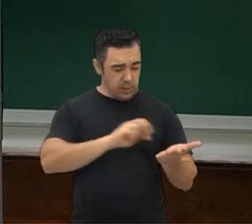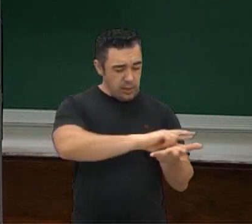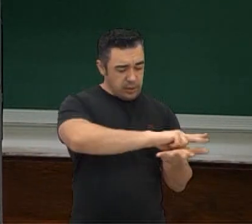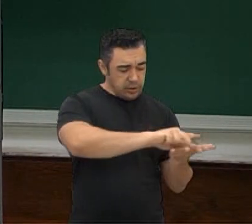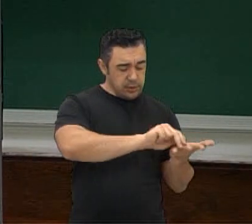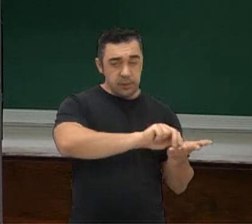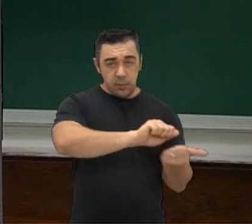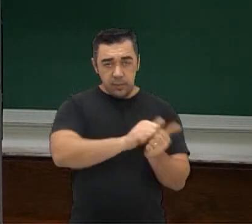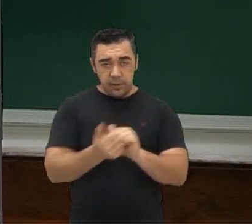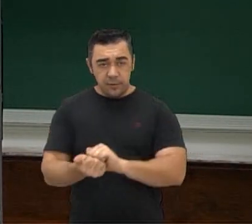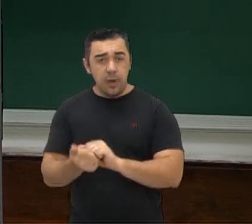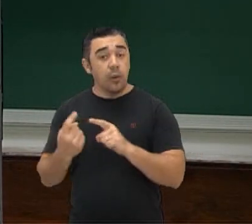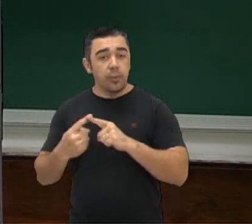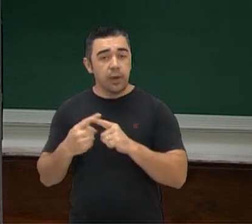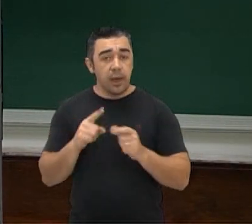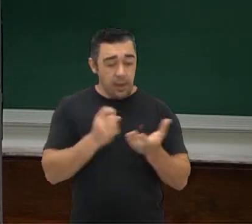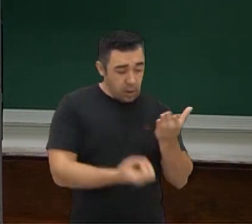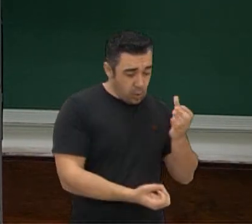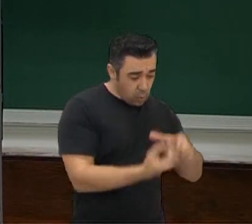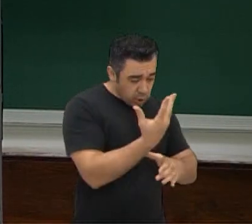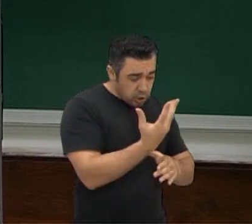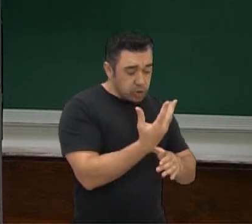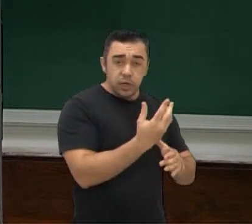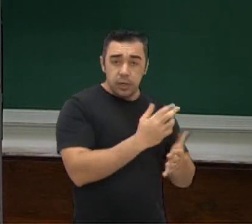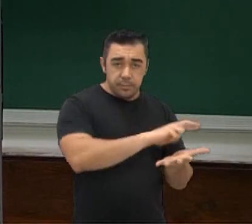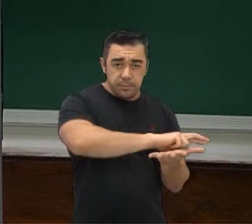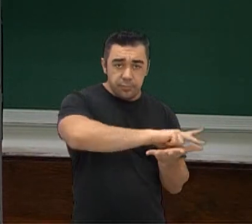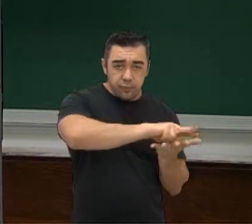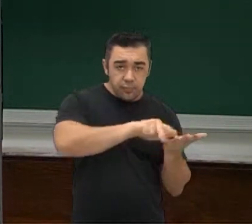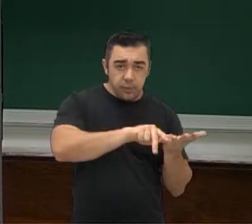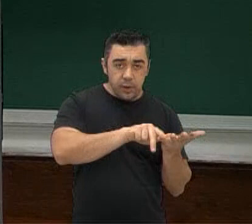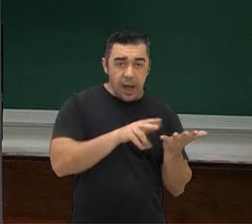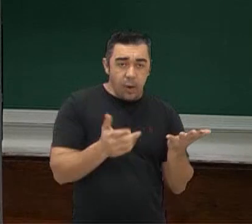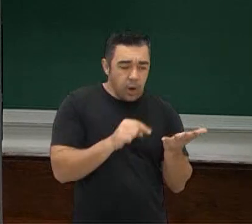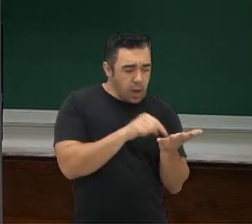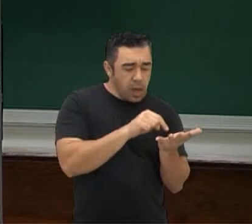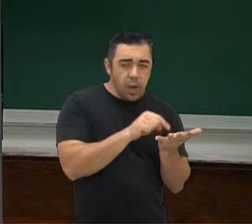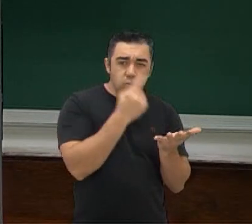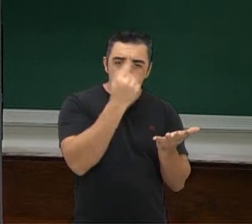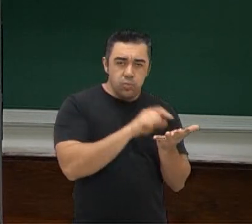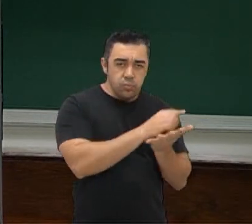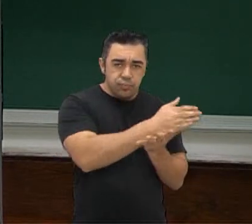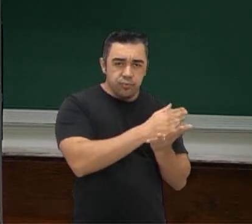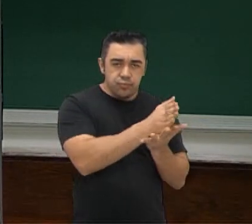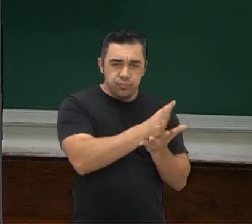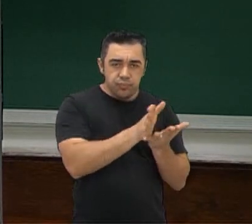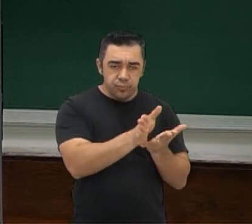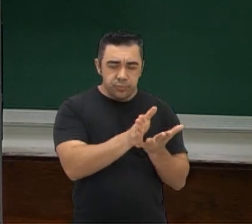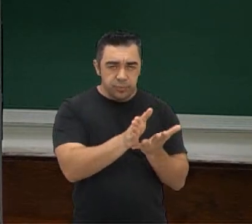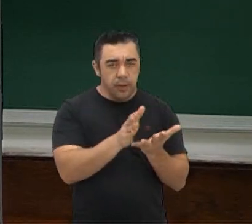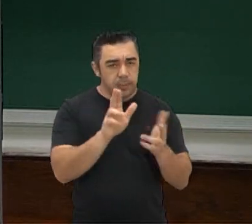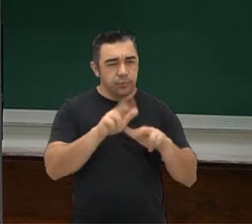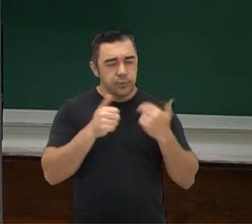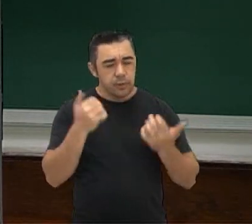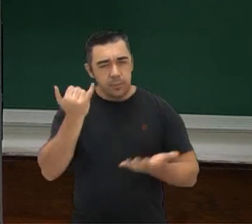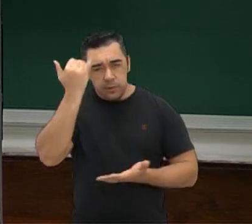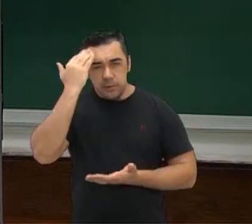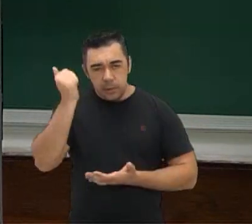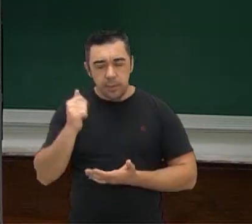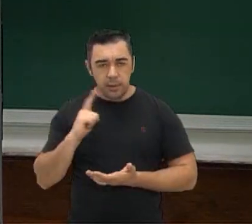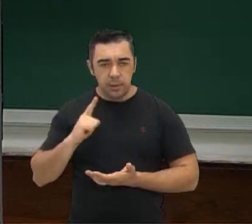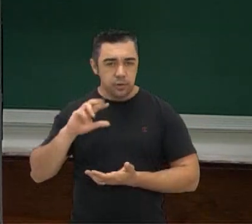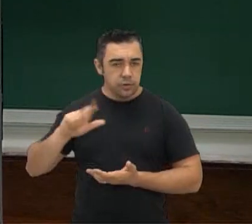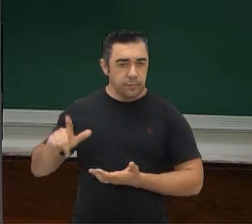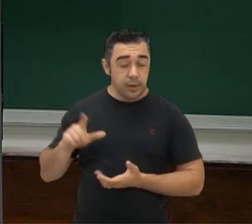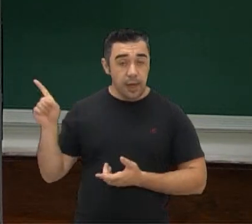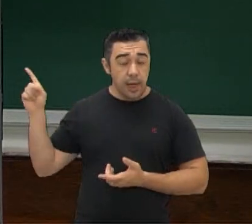foram ficando diferentes. Por quê? Porque agora a pressão seletiva é diferente. Então, eles foram ficando diferentes também. Isso é bem importante. E ainda está